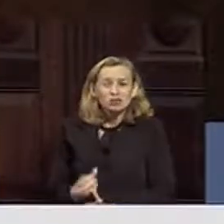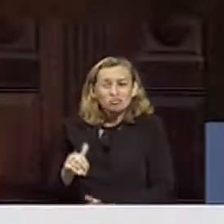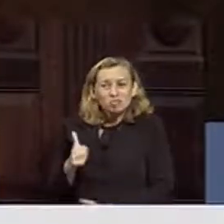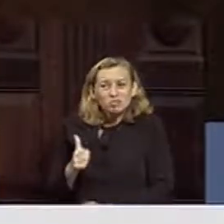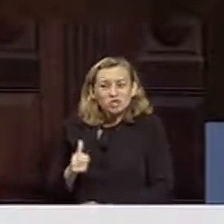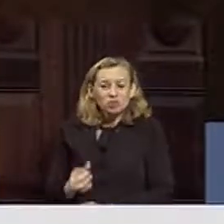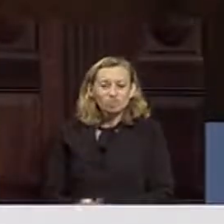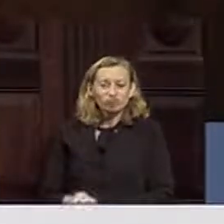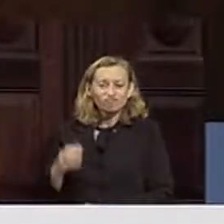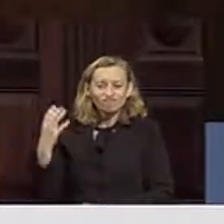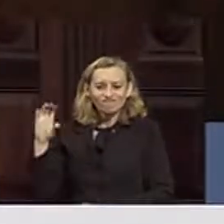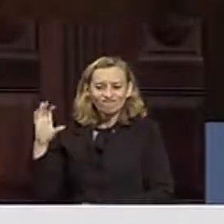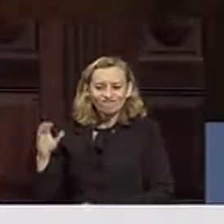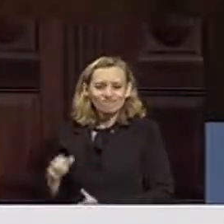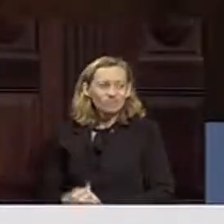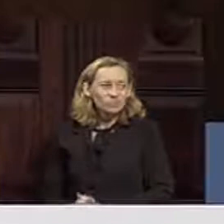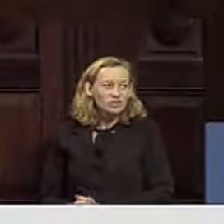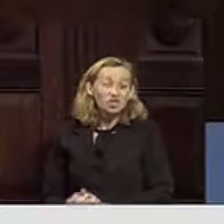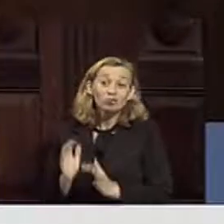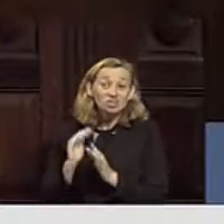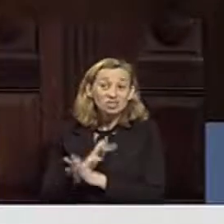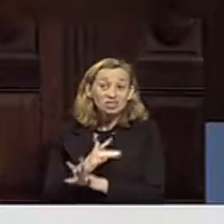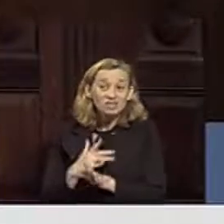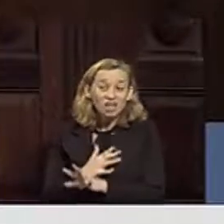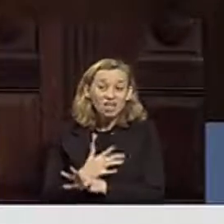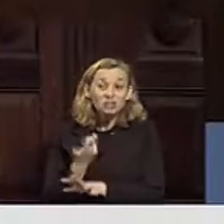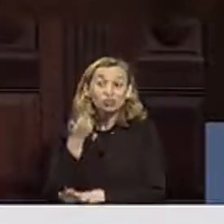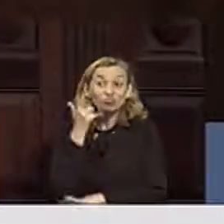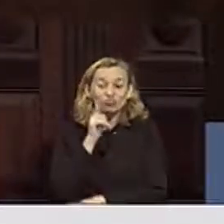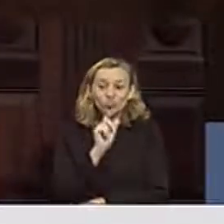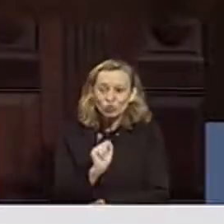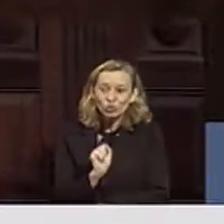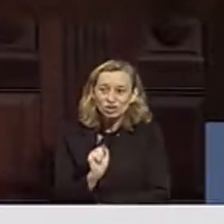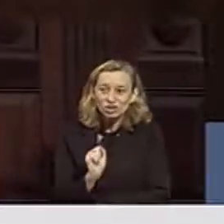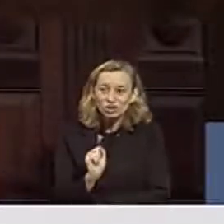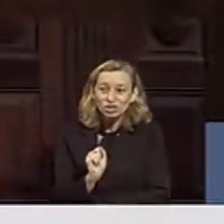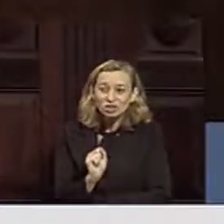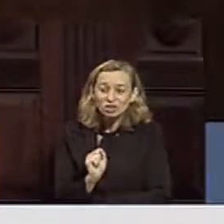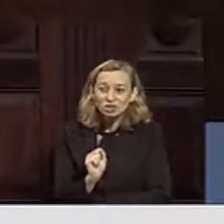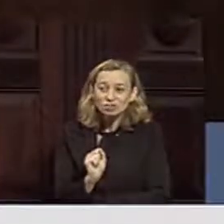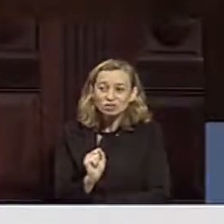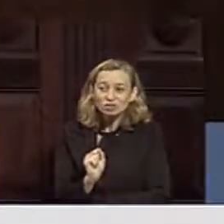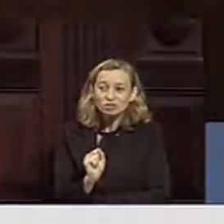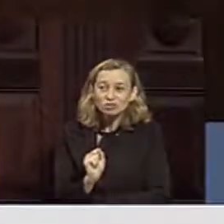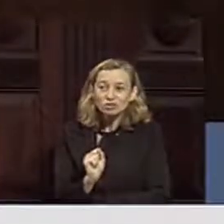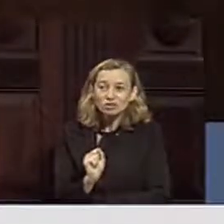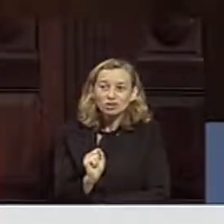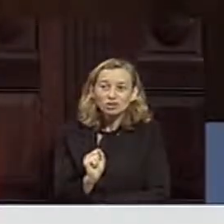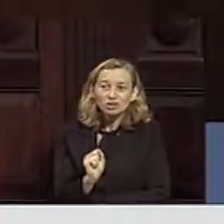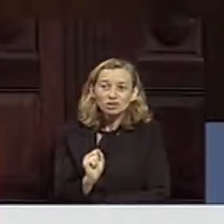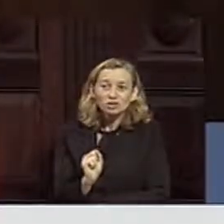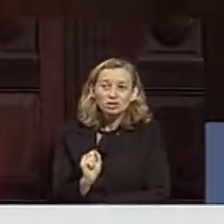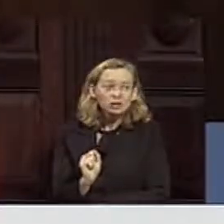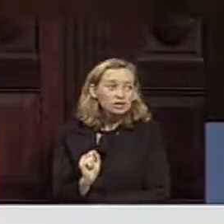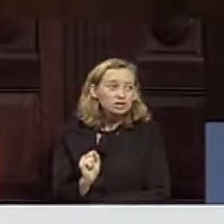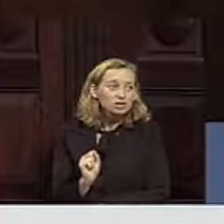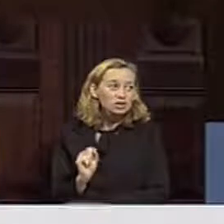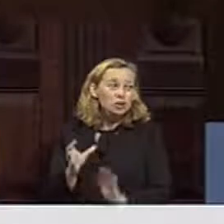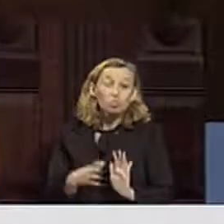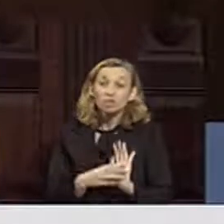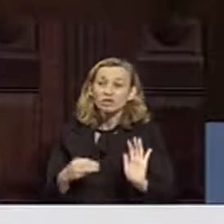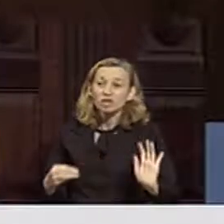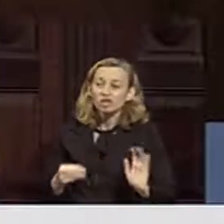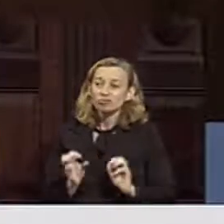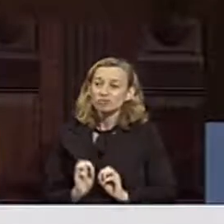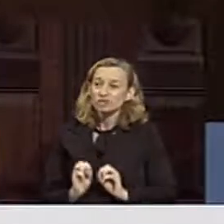Niterói é uma cidade que conseguiu inserir, de fato, um modelo de educação